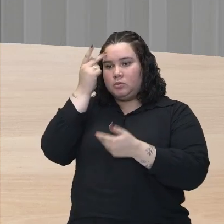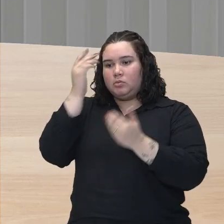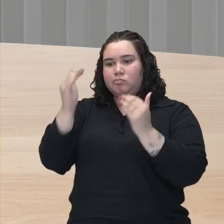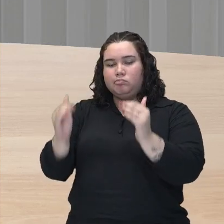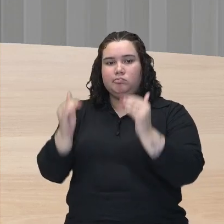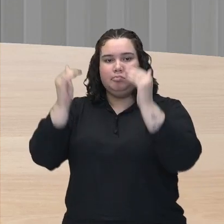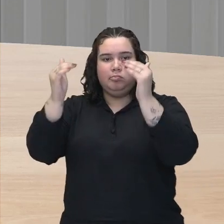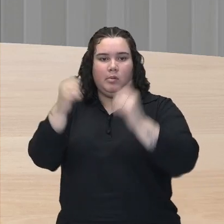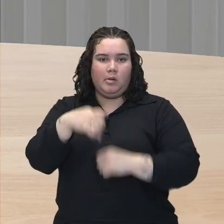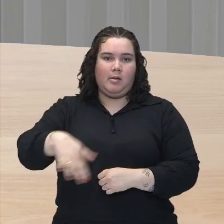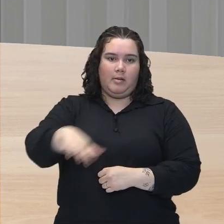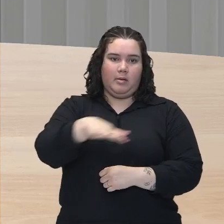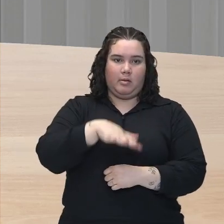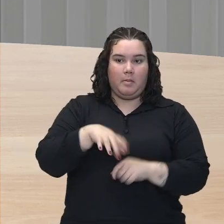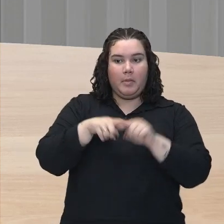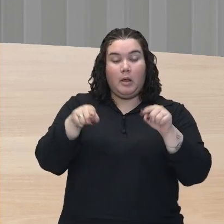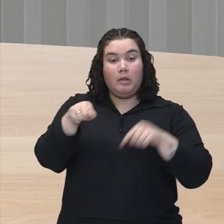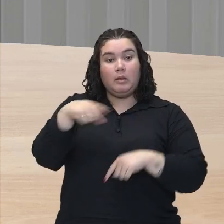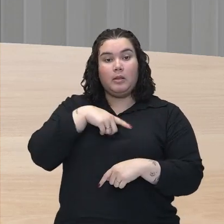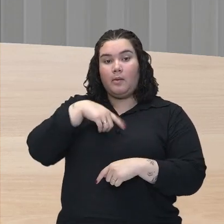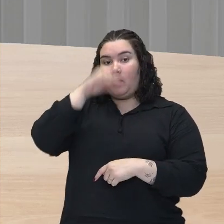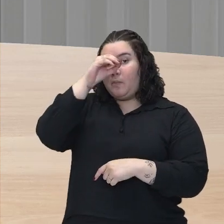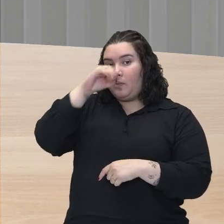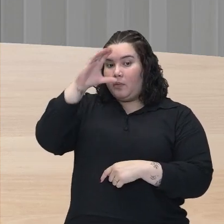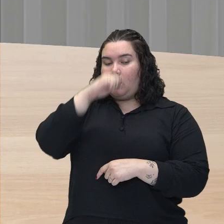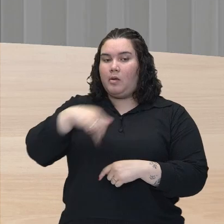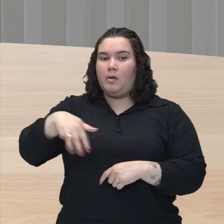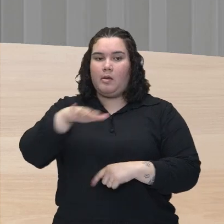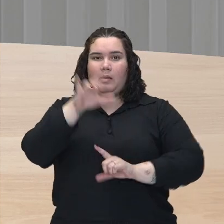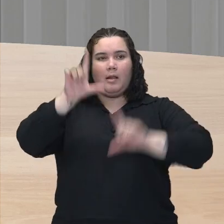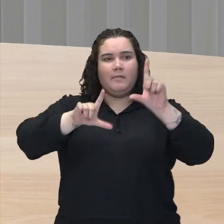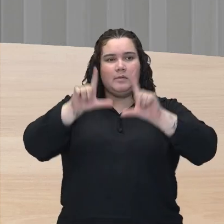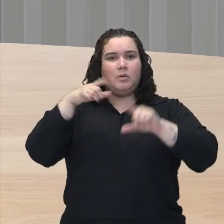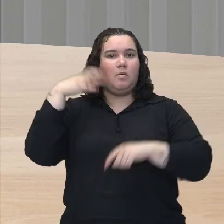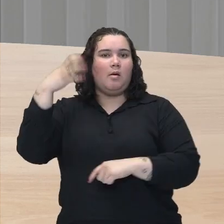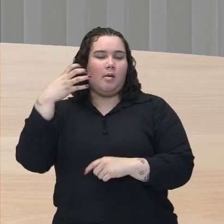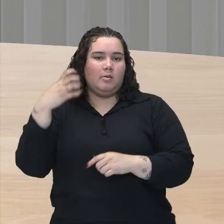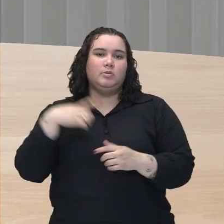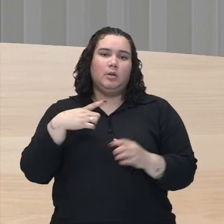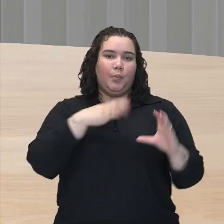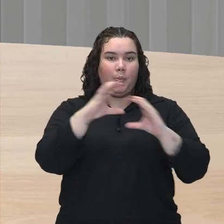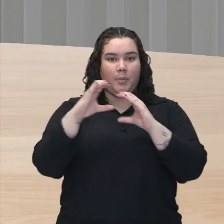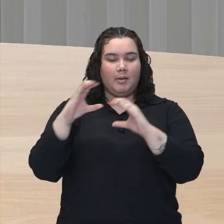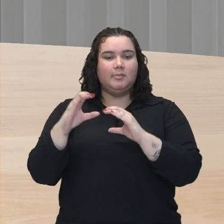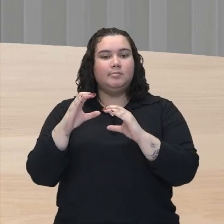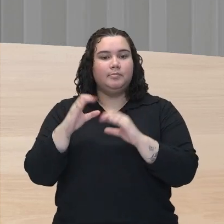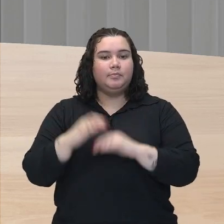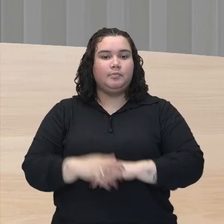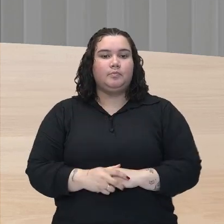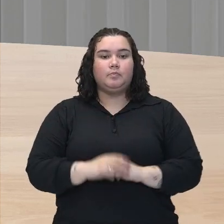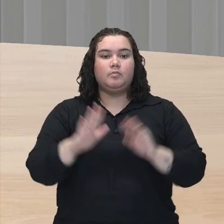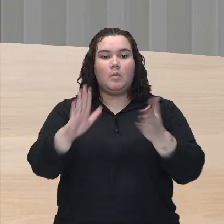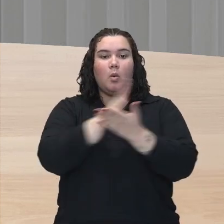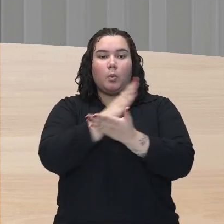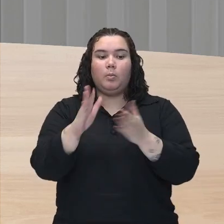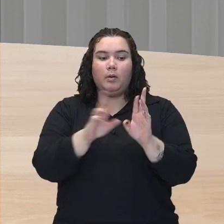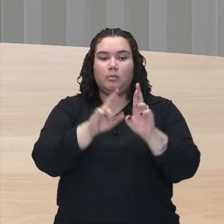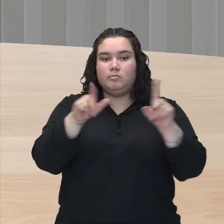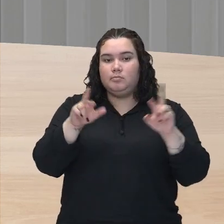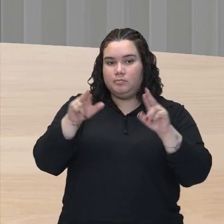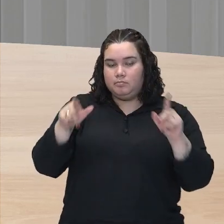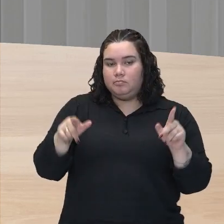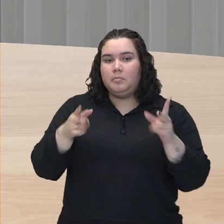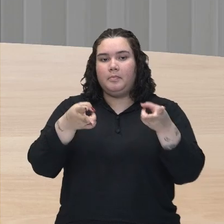nosso personagem ele tinha algum conhecimento sobre rádio, televisão, sobre esses formatos comunicativos. Algumas diferenças que foram feitas ali, a gente